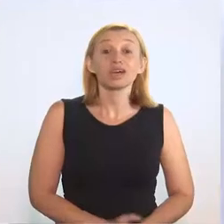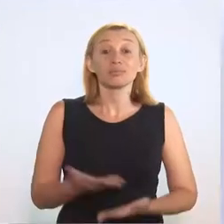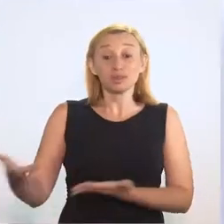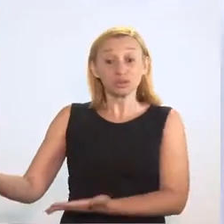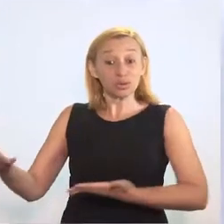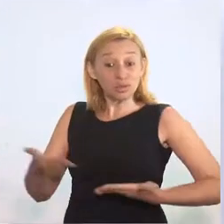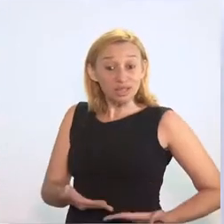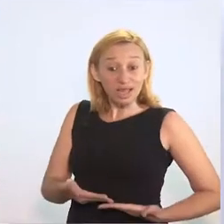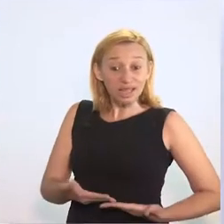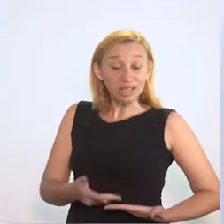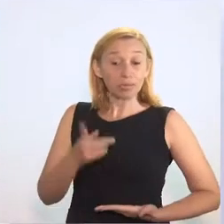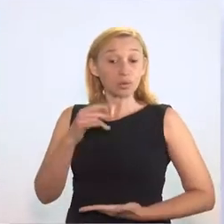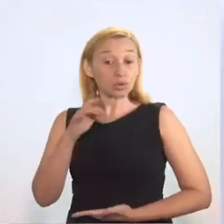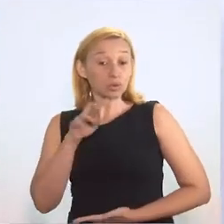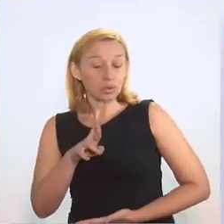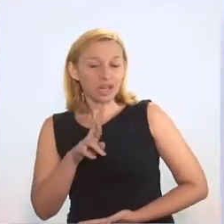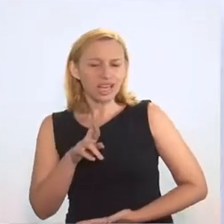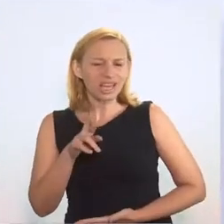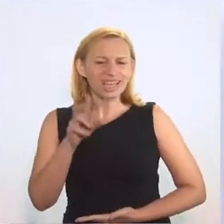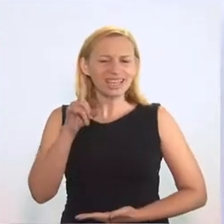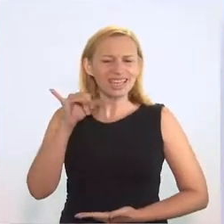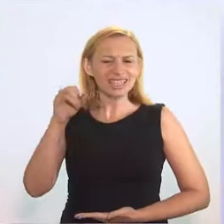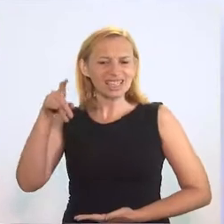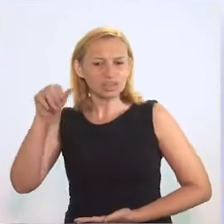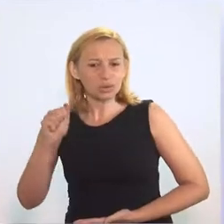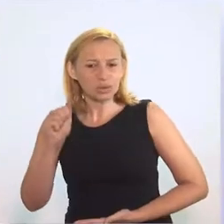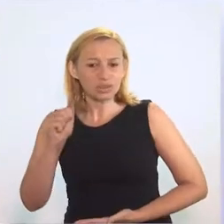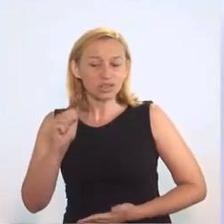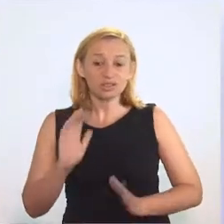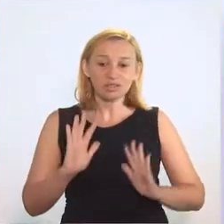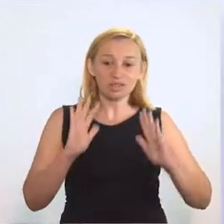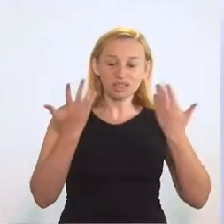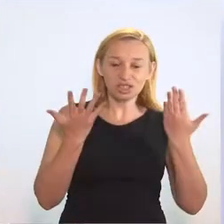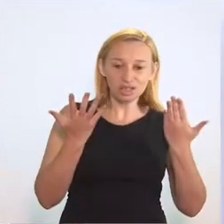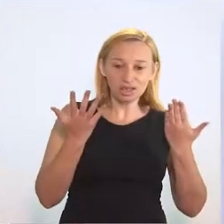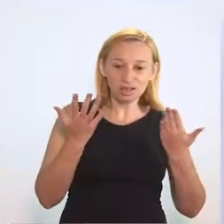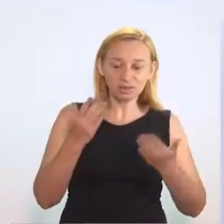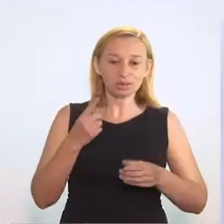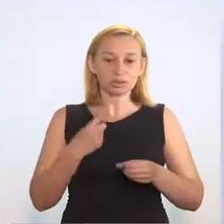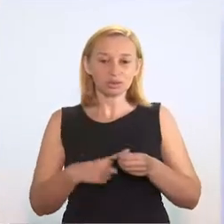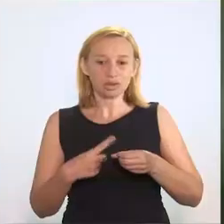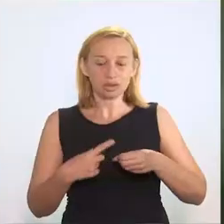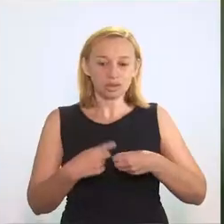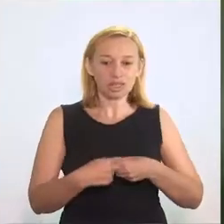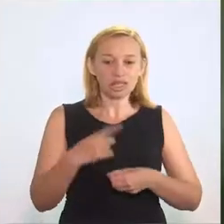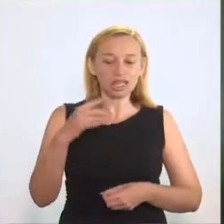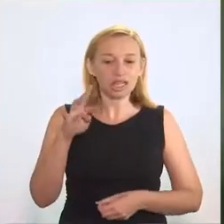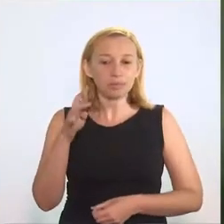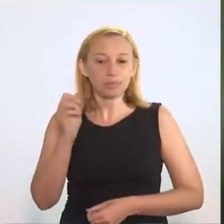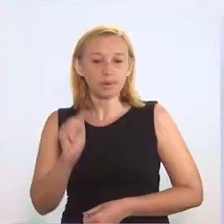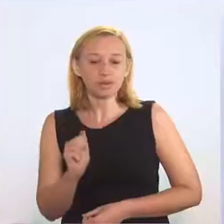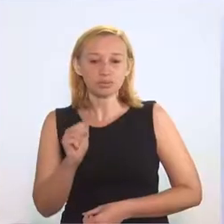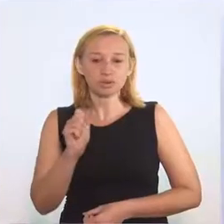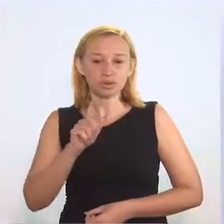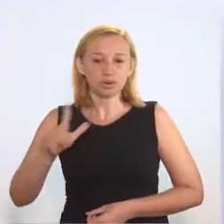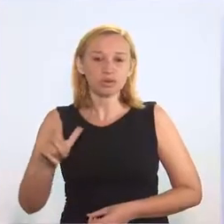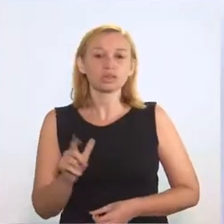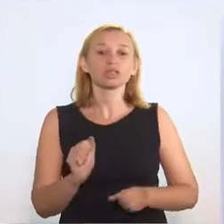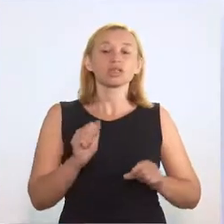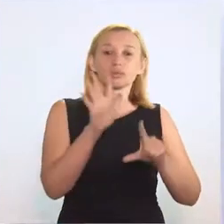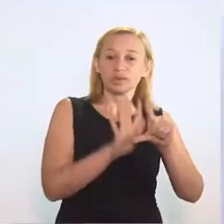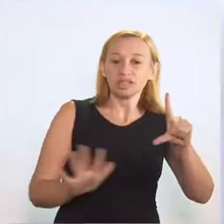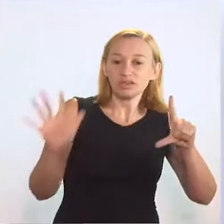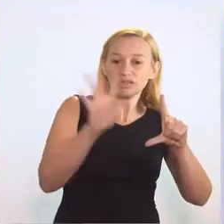Minhas convidadas são a produtora e idealizadora do Festival Mulheres em Pauta Crica Pujol, a fundadora